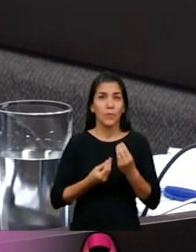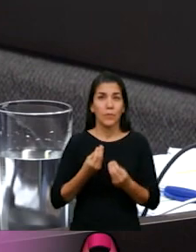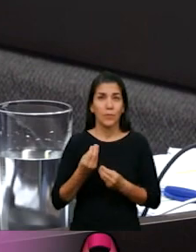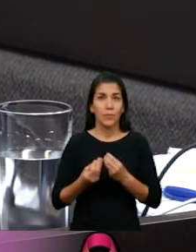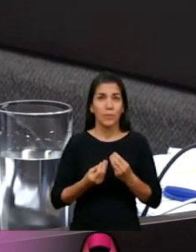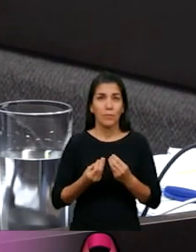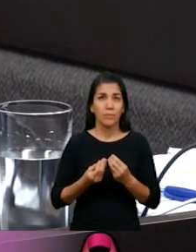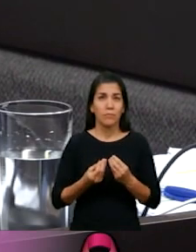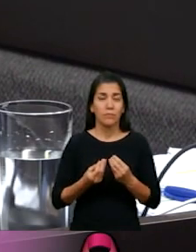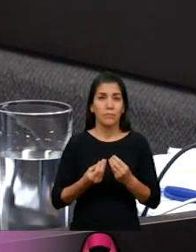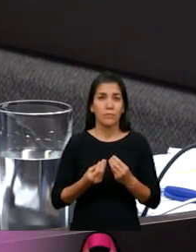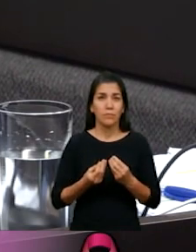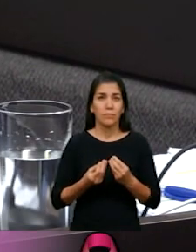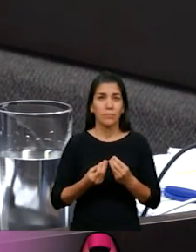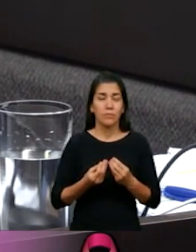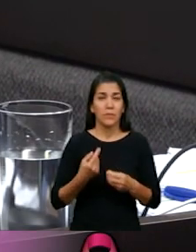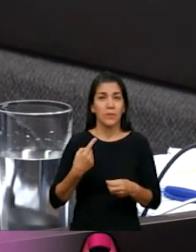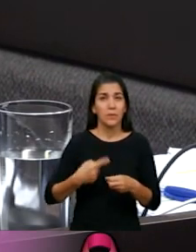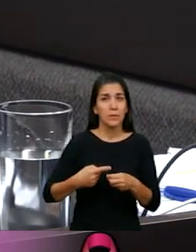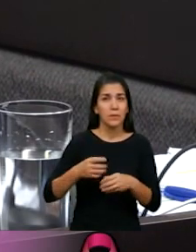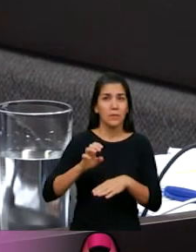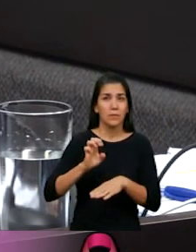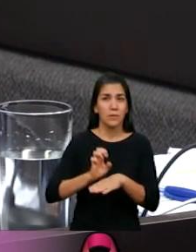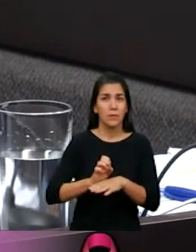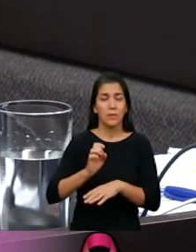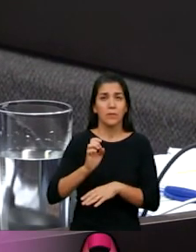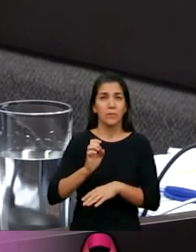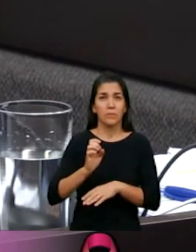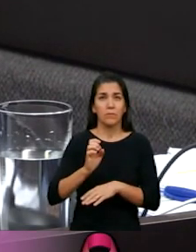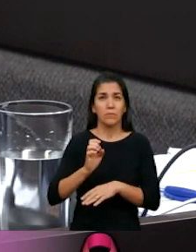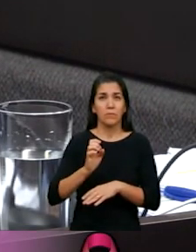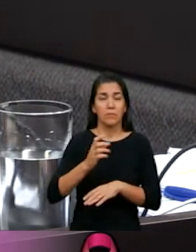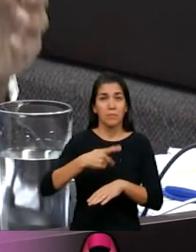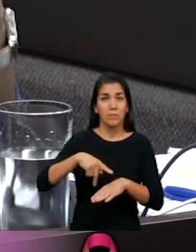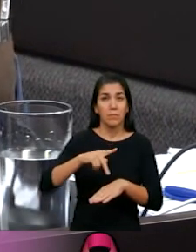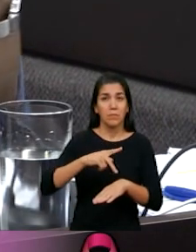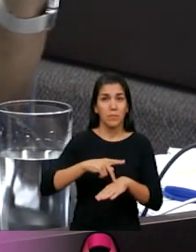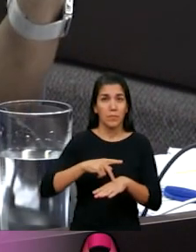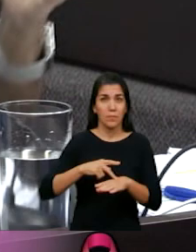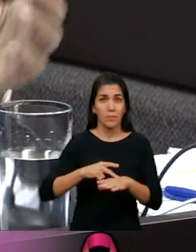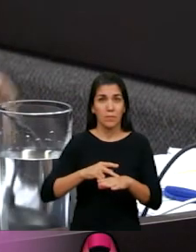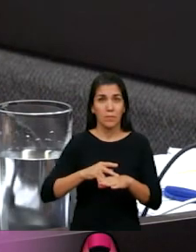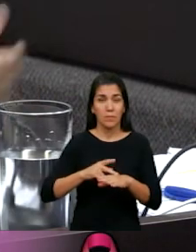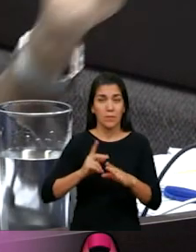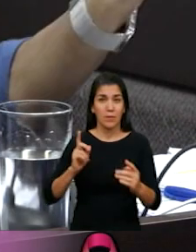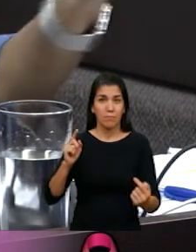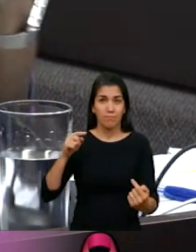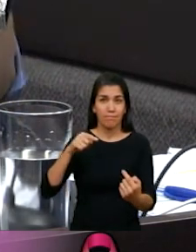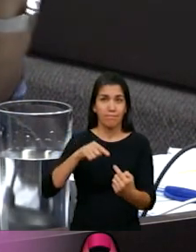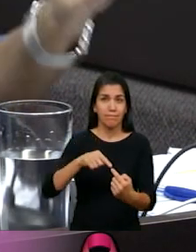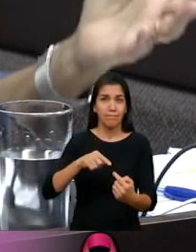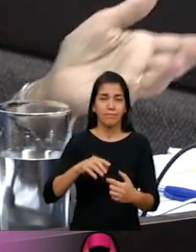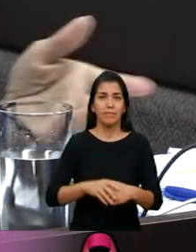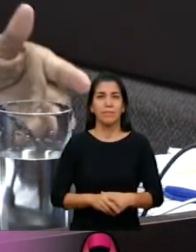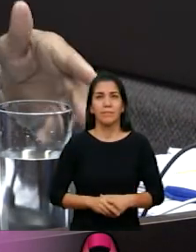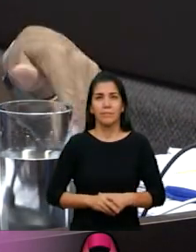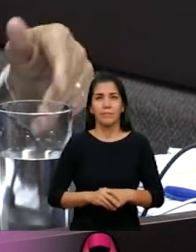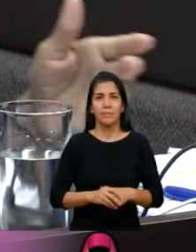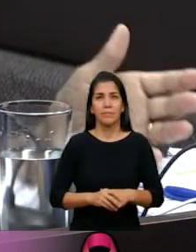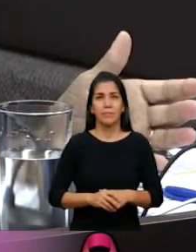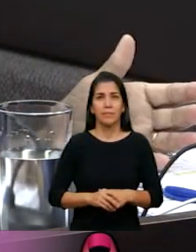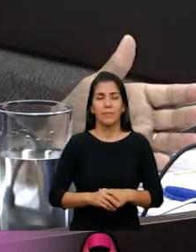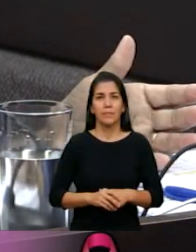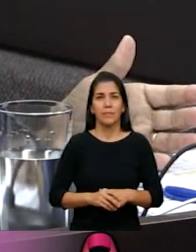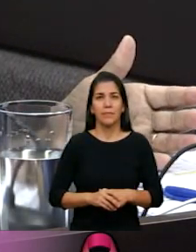do nosso município, do nosso estado, do nosso país. Não é a mesma coisa que transacionar